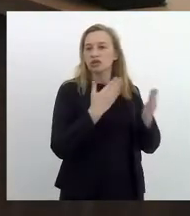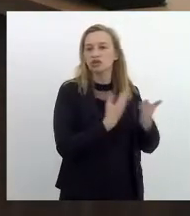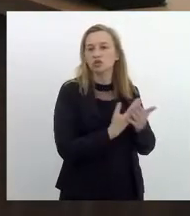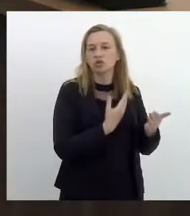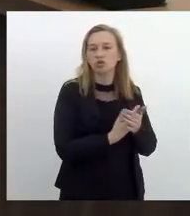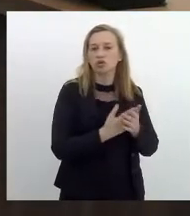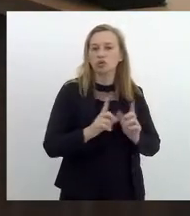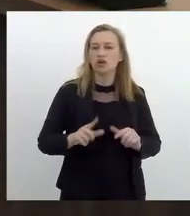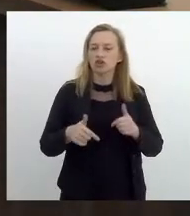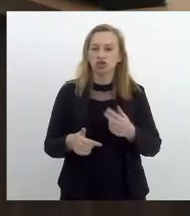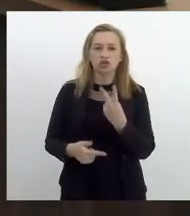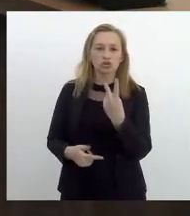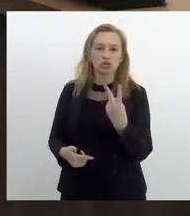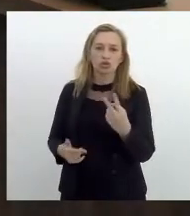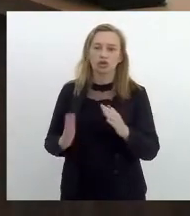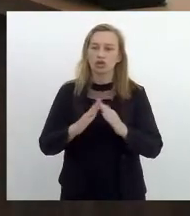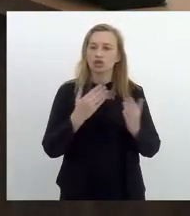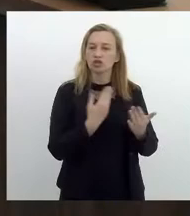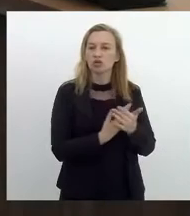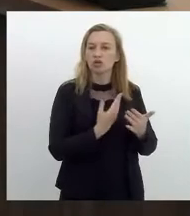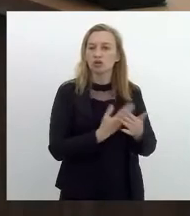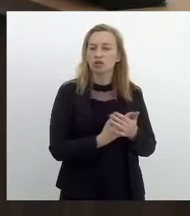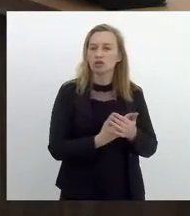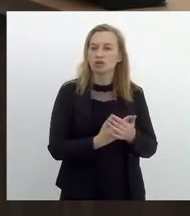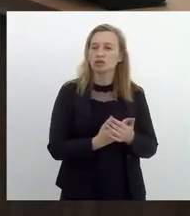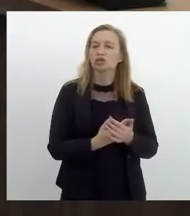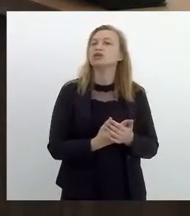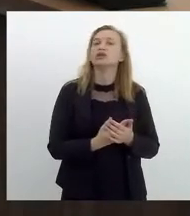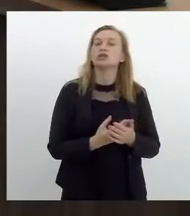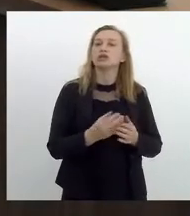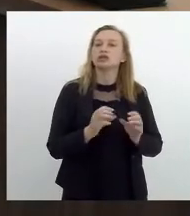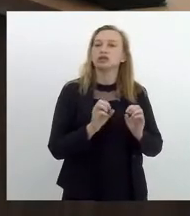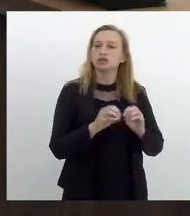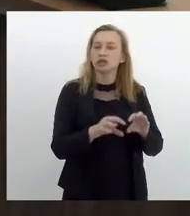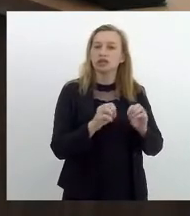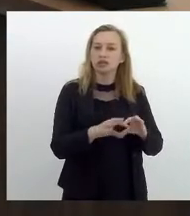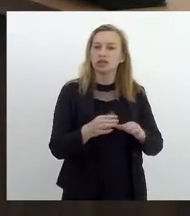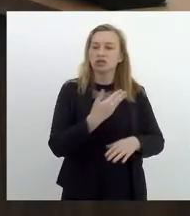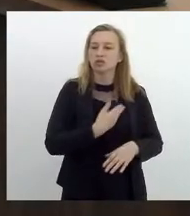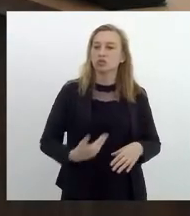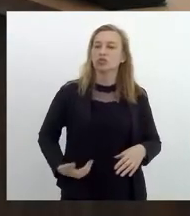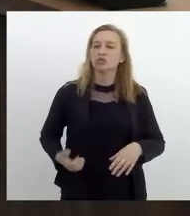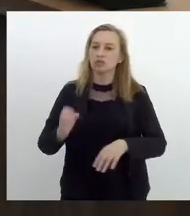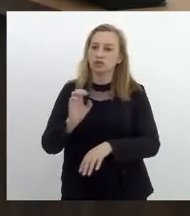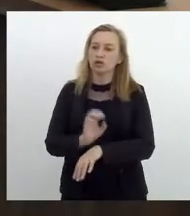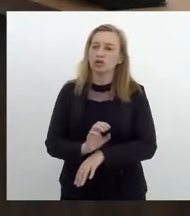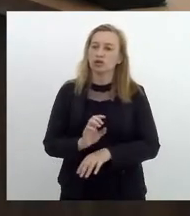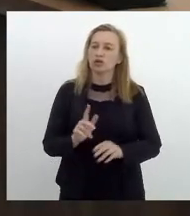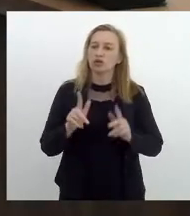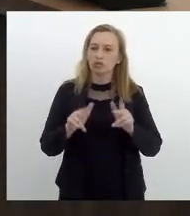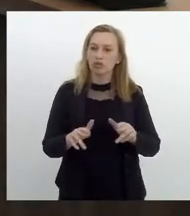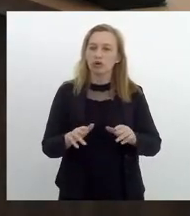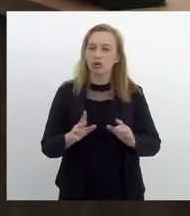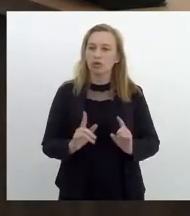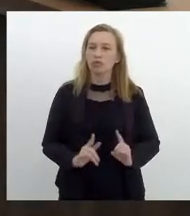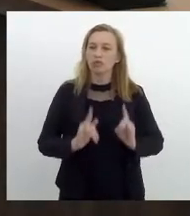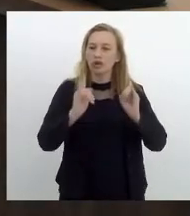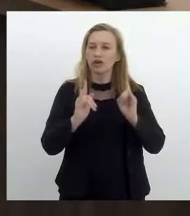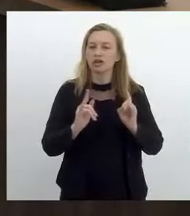duas instituições de ensino públicas, municipal e estadual, em um mesmo prédio. Também apresentei a emenda